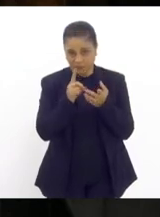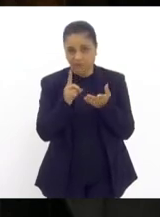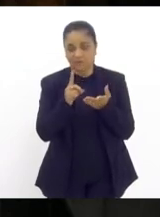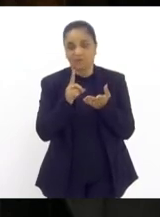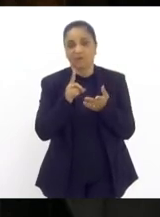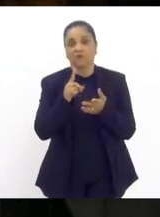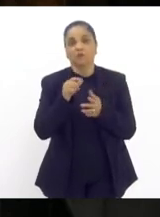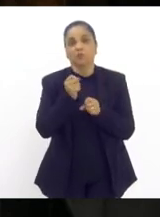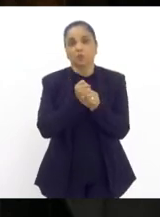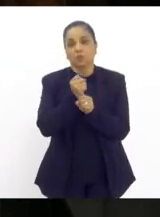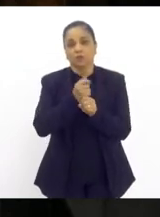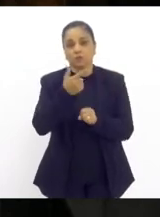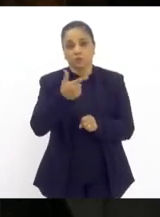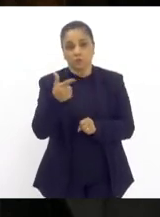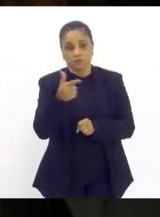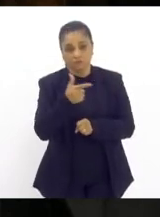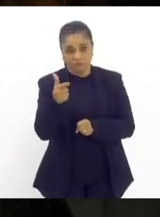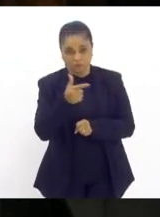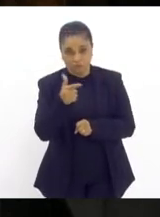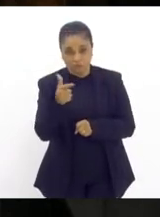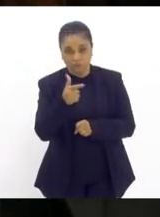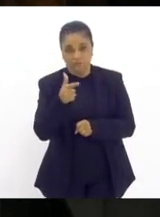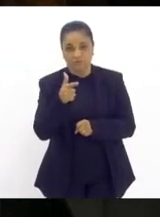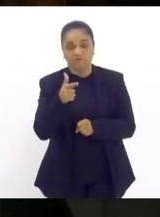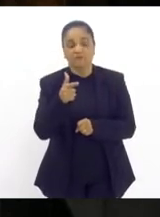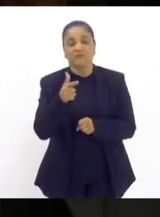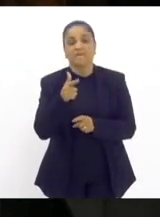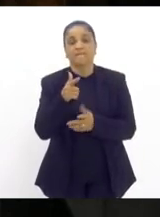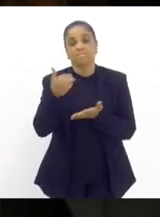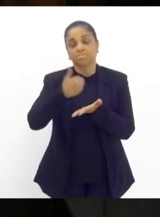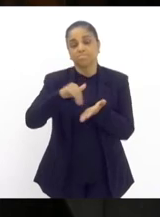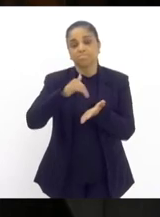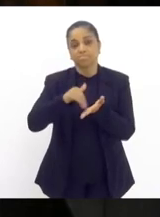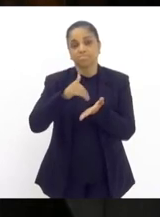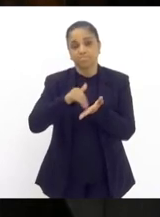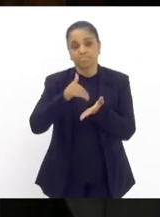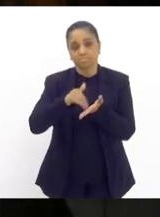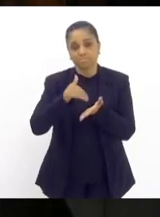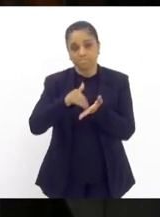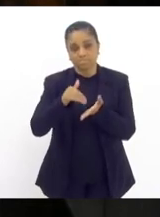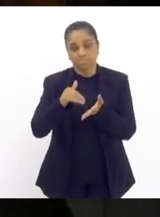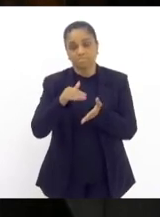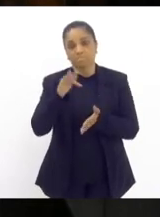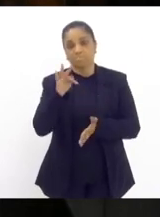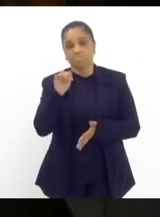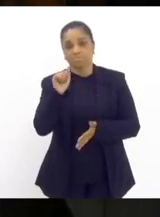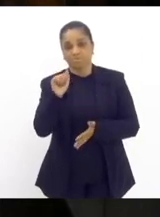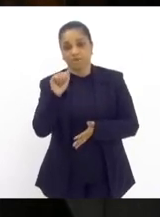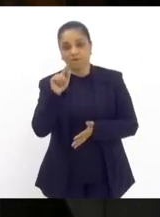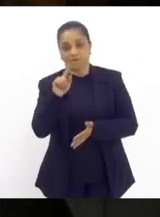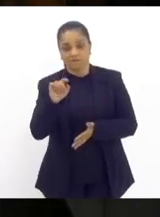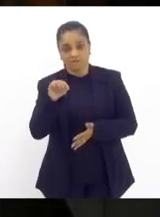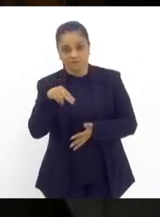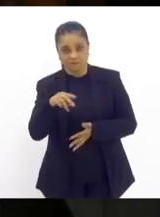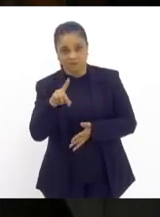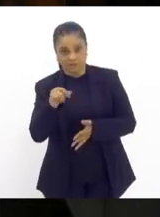fazendo que a secretaria de fazenda cumprisse as duas leis complementares